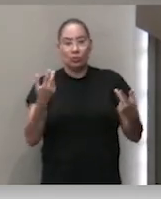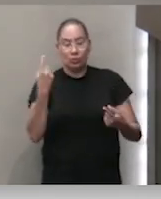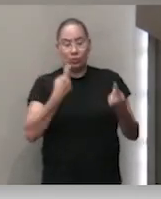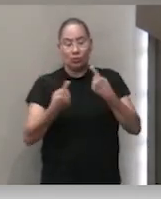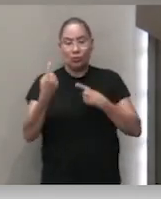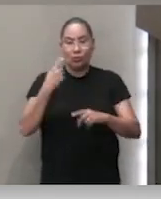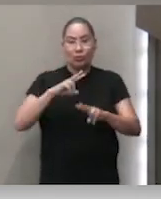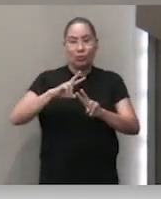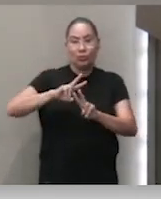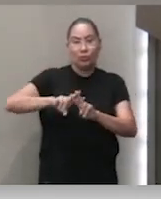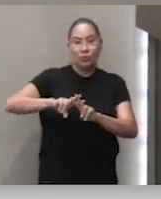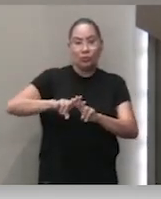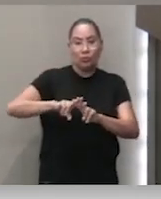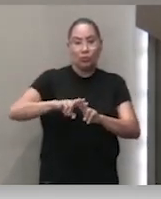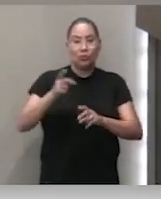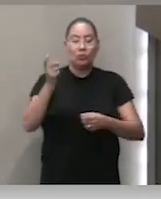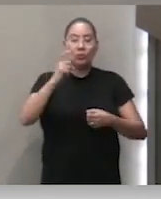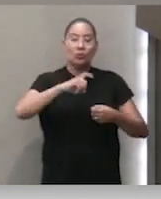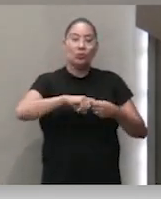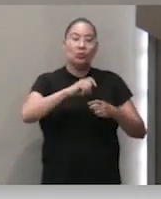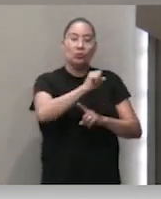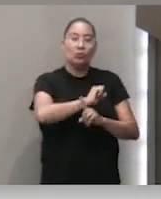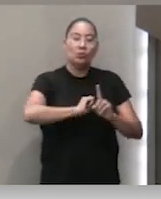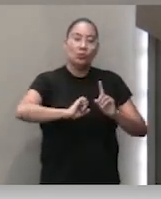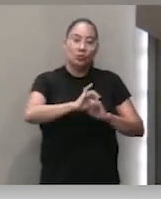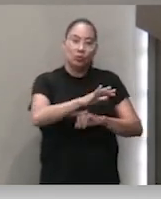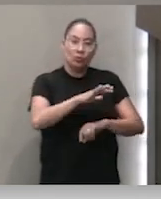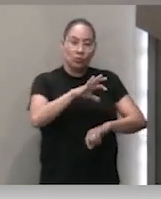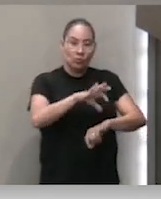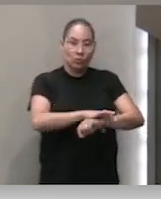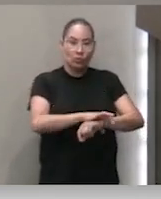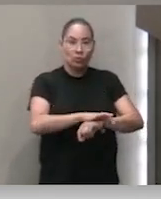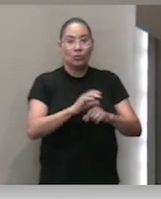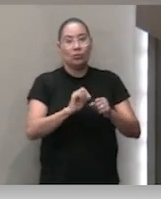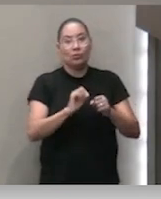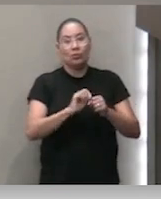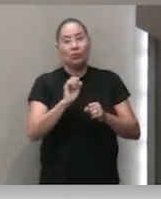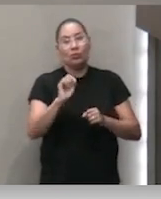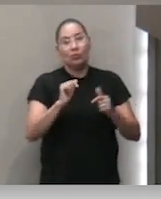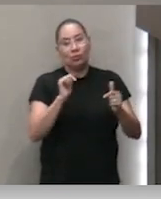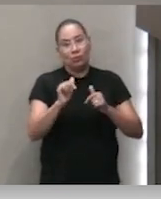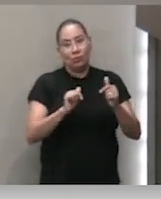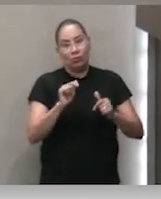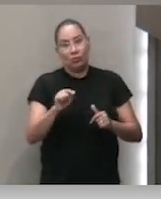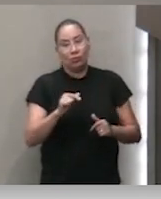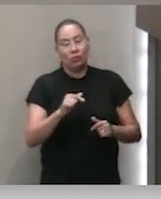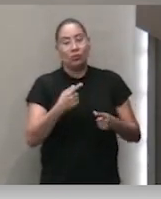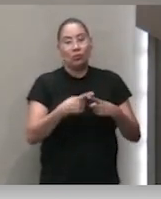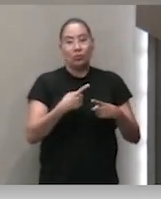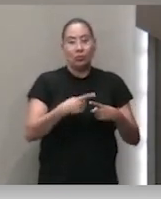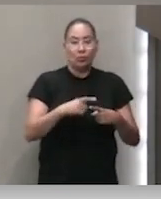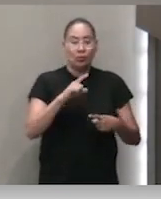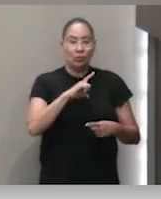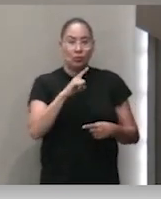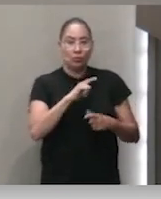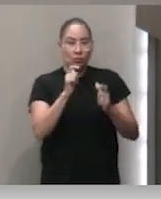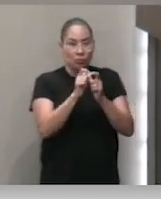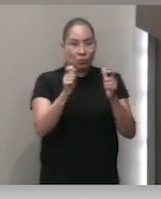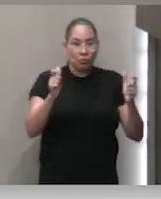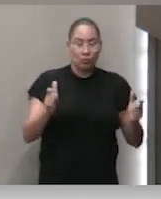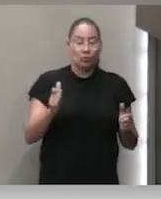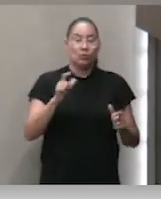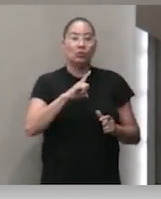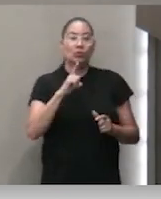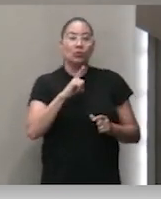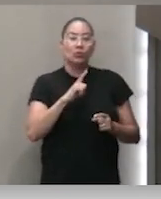lá, cumprindo a pena dele, ele volta para a sociedade com uma tornozeleira. Fazer o quê? Trabalhar? Que não, os vagabundos são tudo reincidente, a grande maioria, ficam